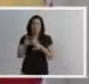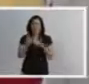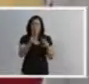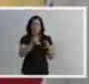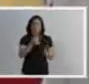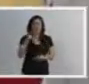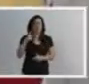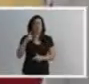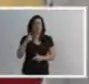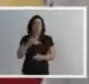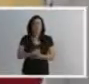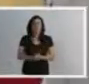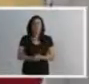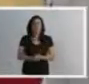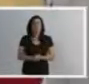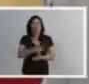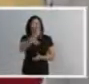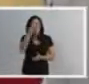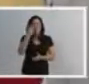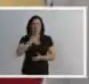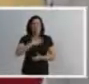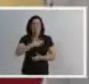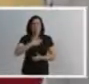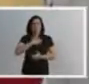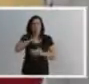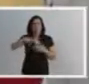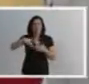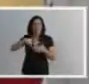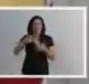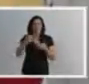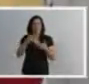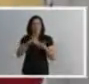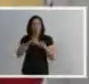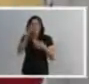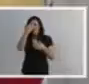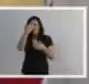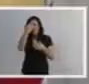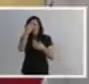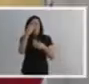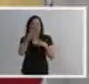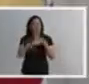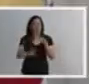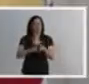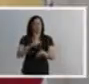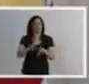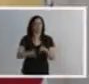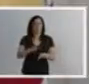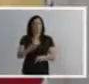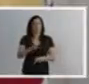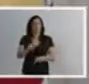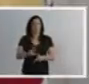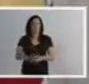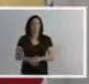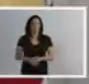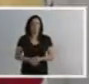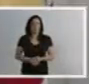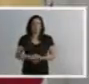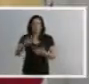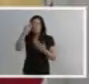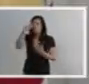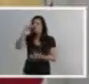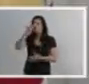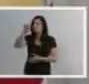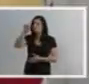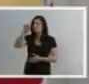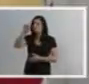fizeram muita gente gostaria de estar aqui e agradecer agradecer a população de blumenau agradecer a deus pela oportunidade